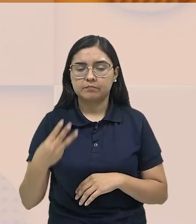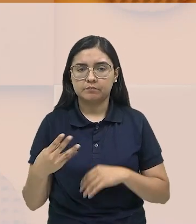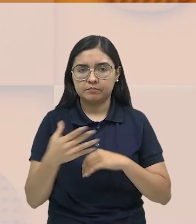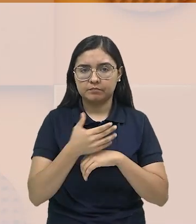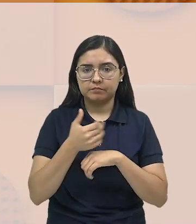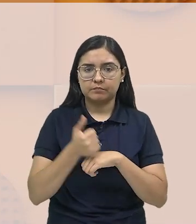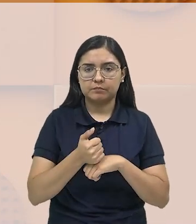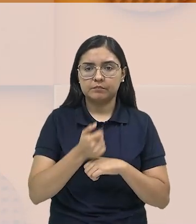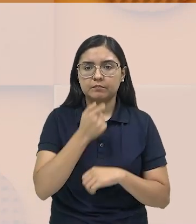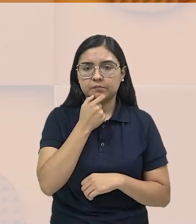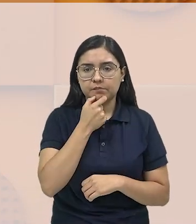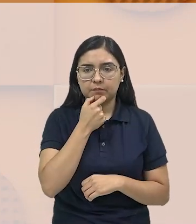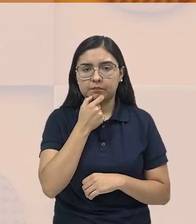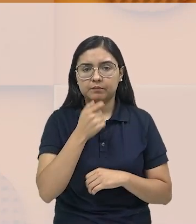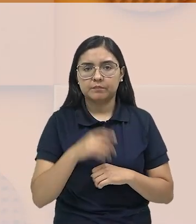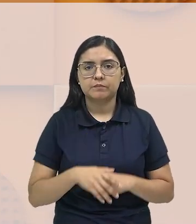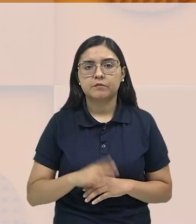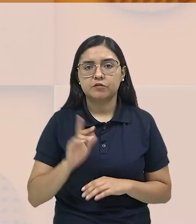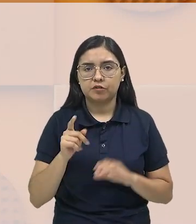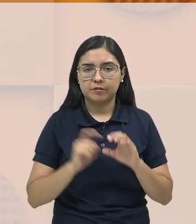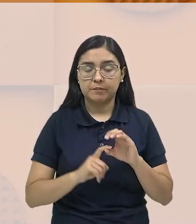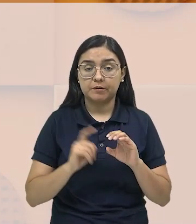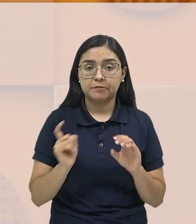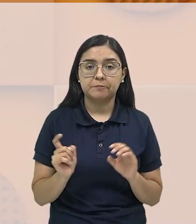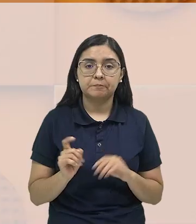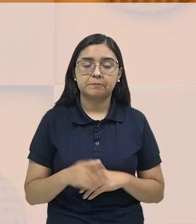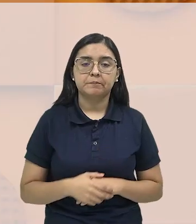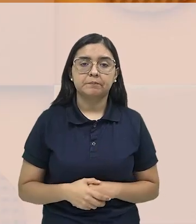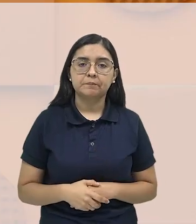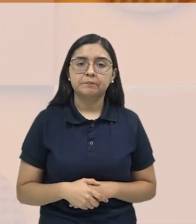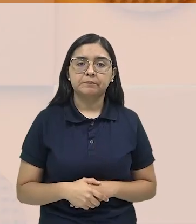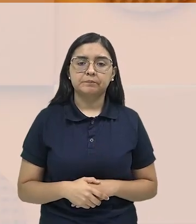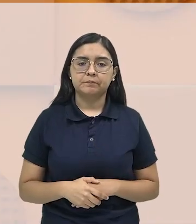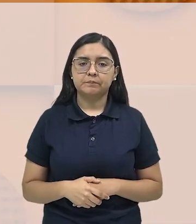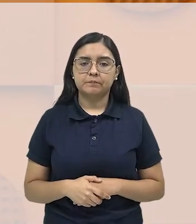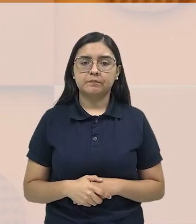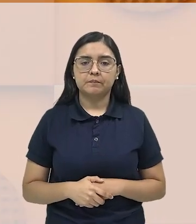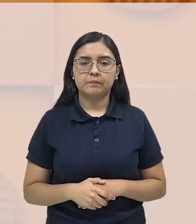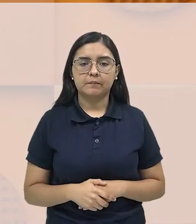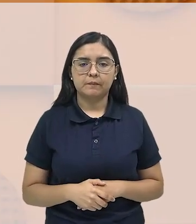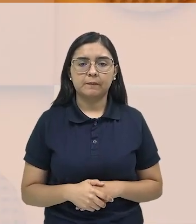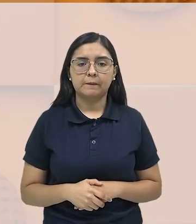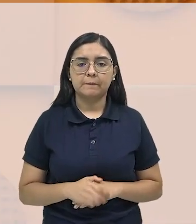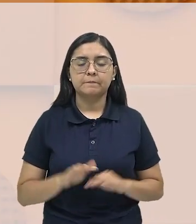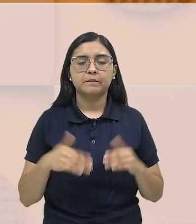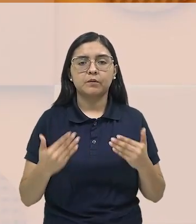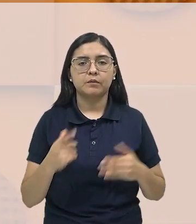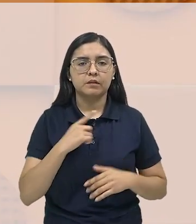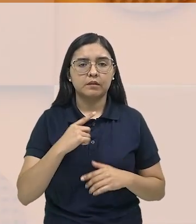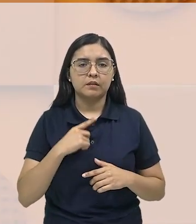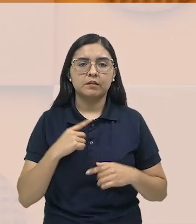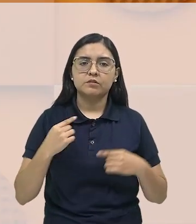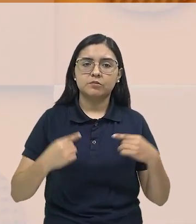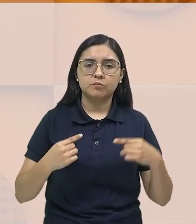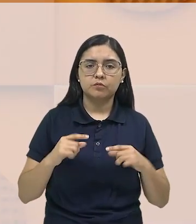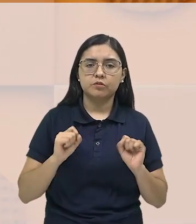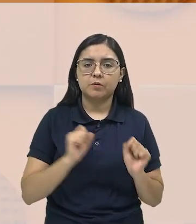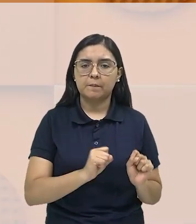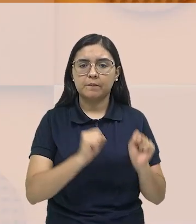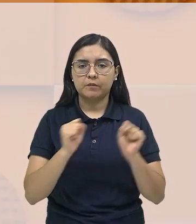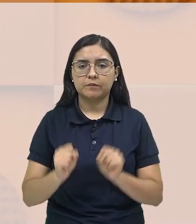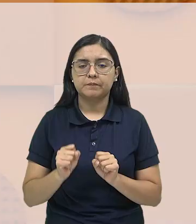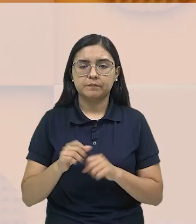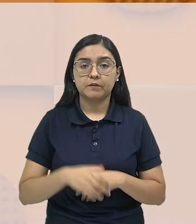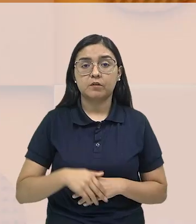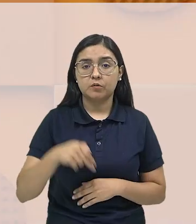inglesas, né, já independentes. E aí há, né, essa disputa de poder e o